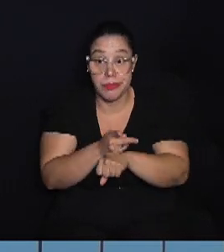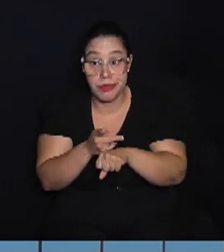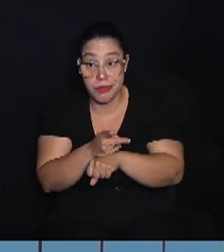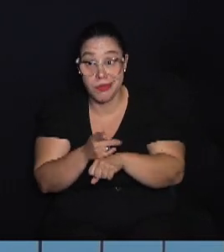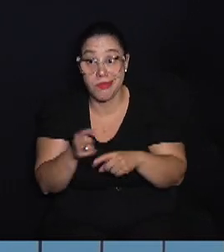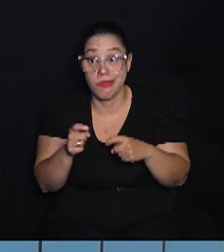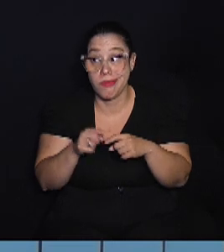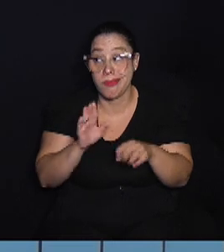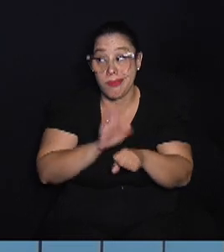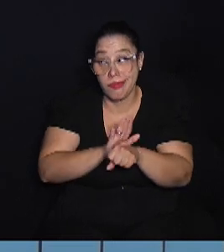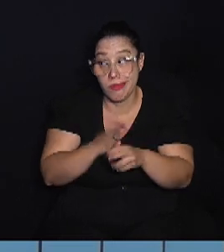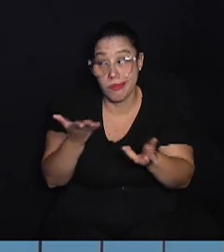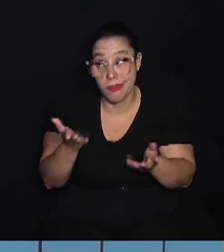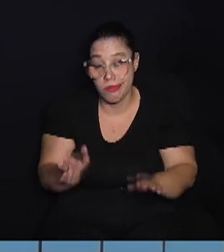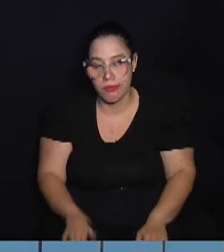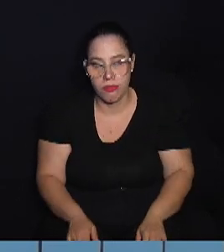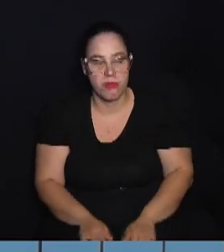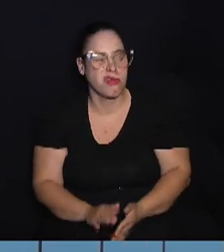buscar uma ajuda?